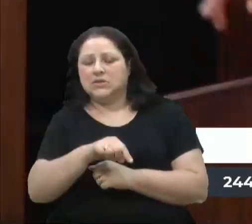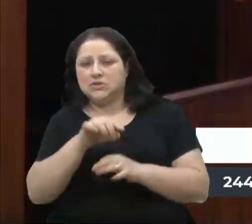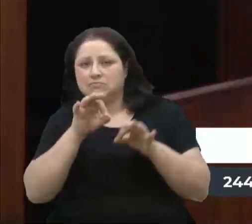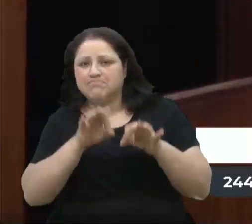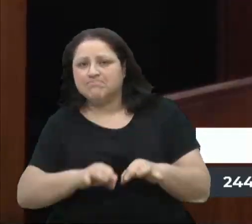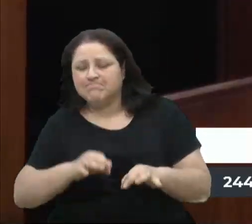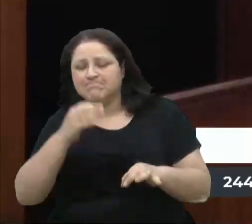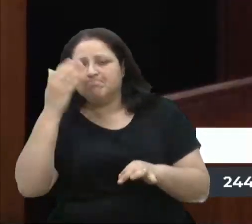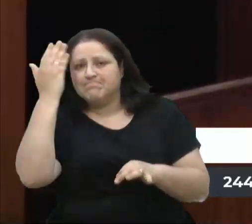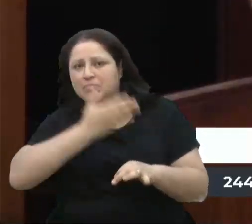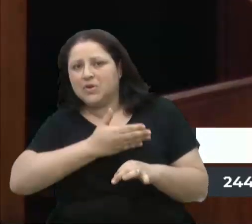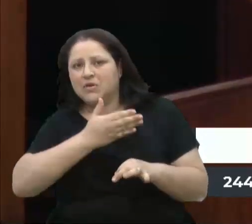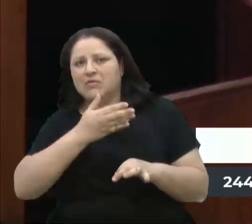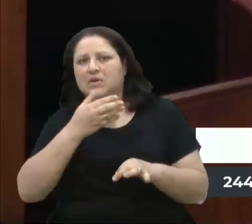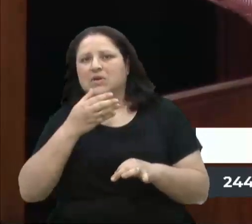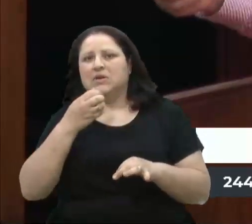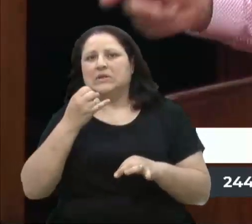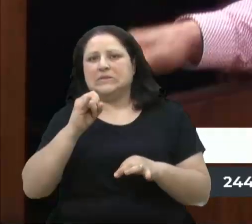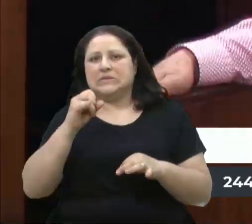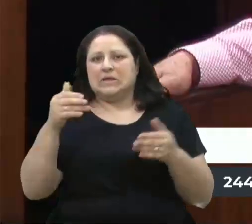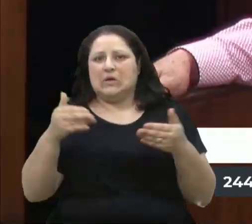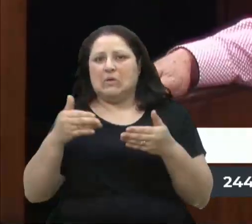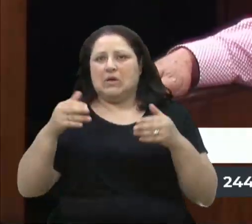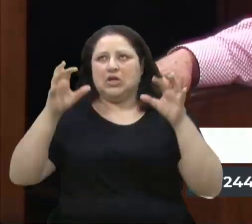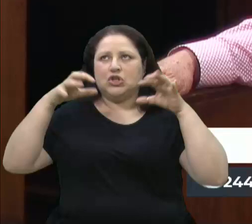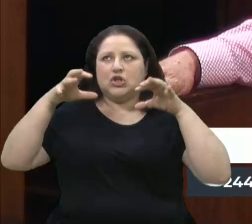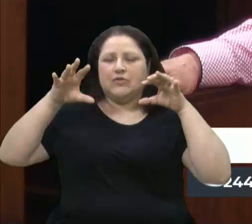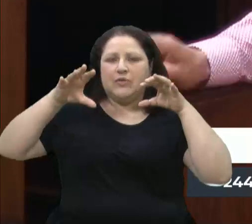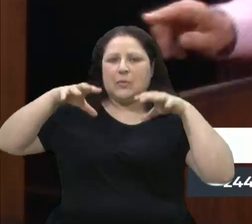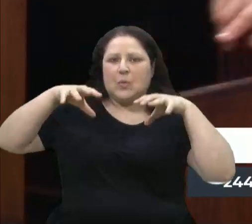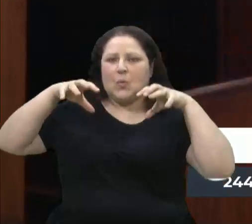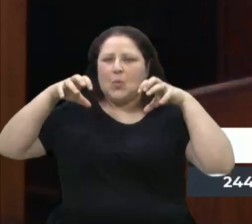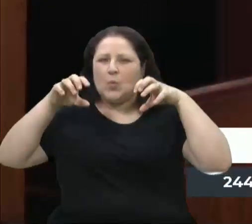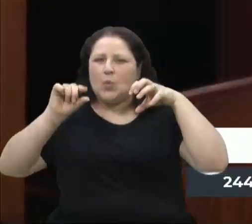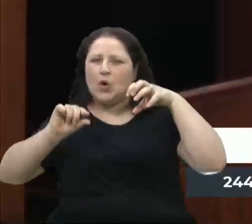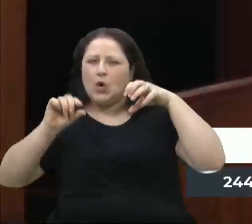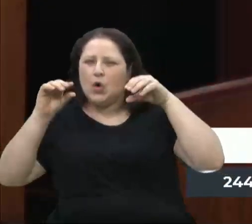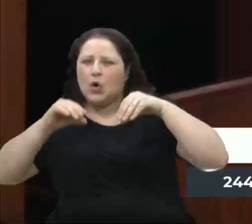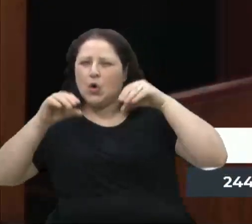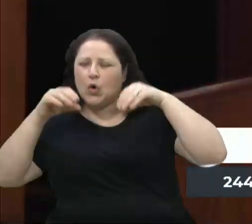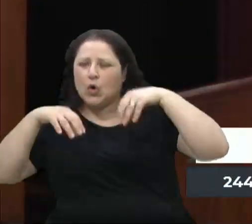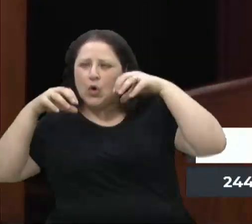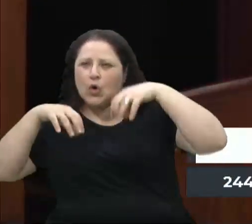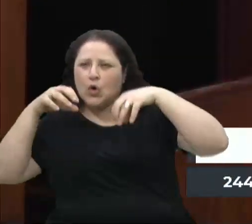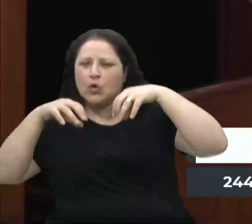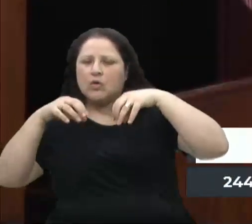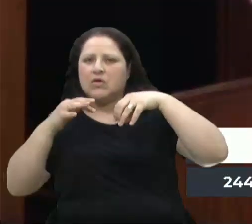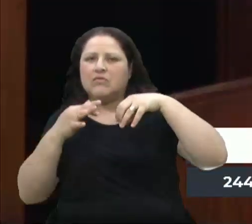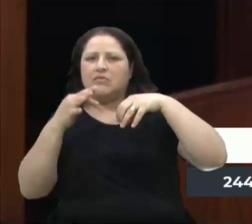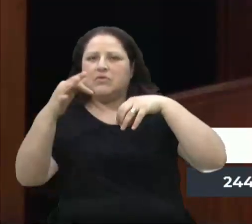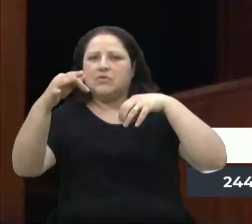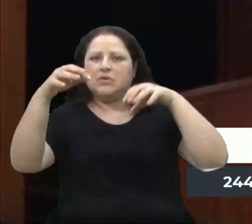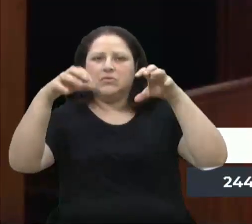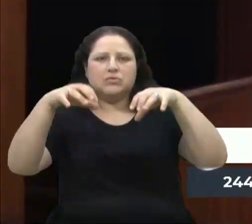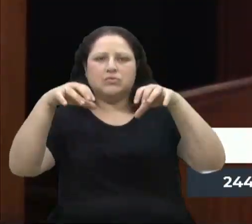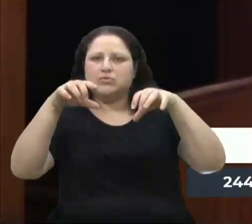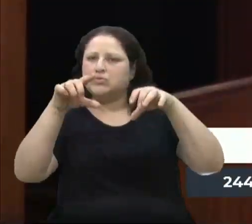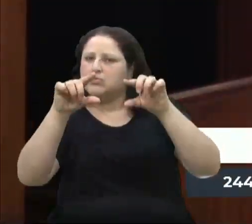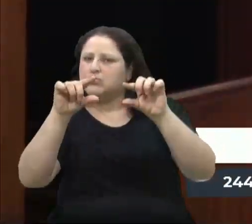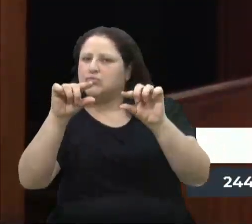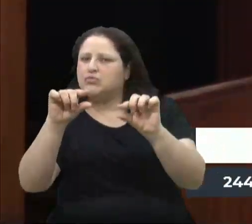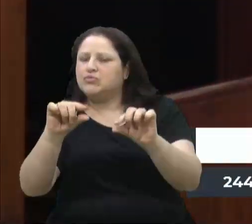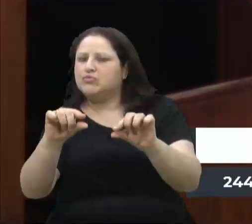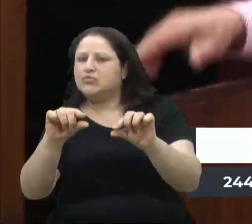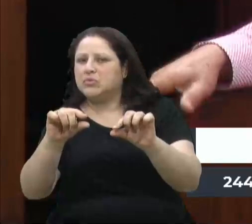final do ano o que está chovendo pouco vai chover menos ainda, até concretizar tudo isso, vereador Rafael, e